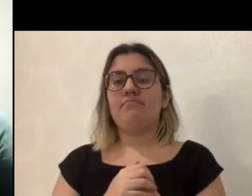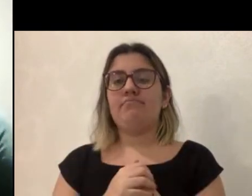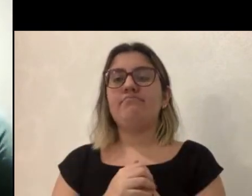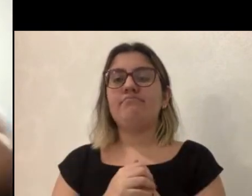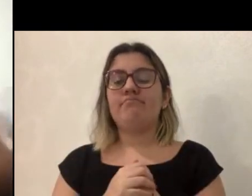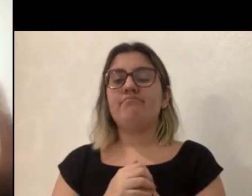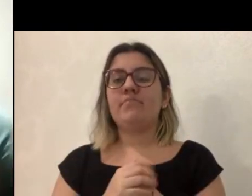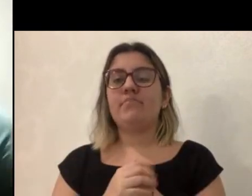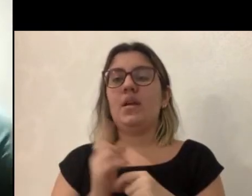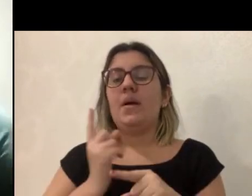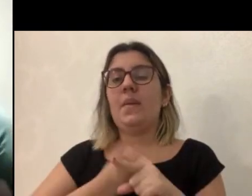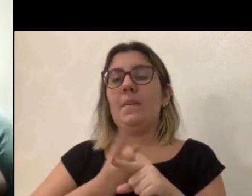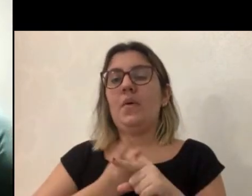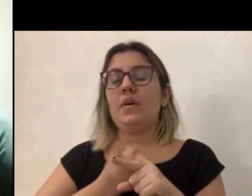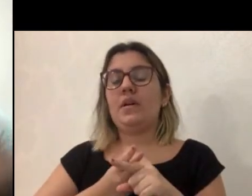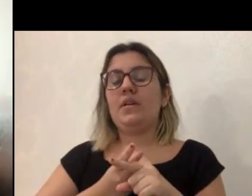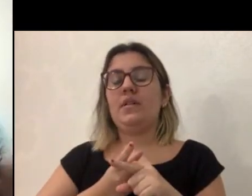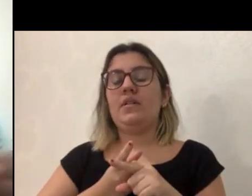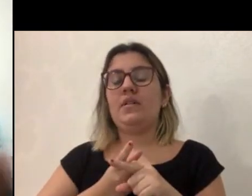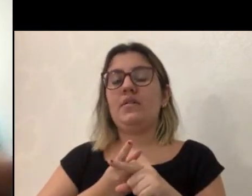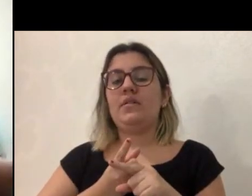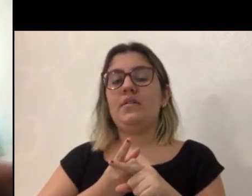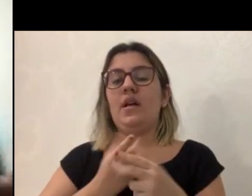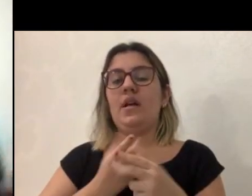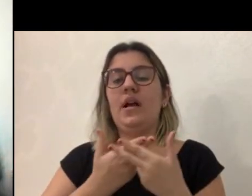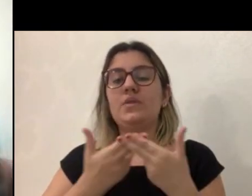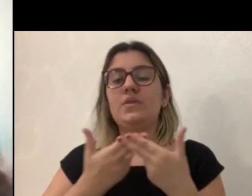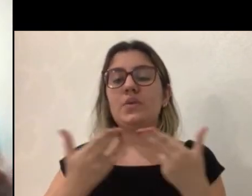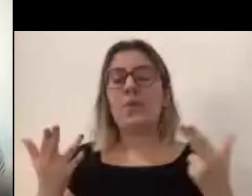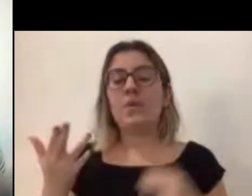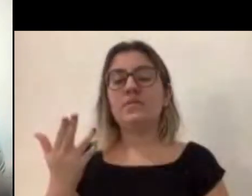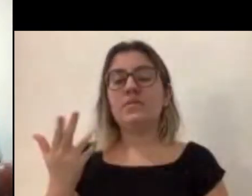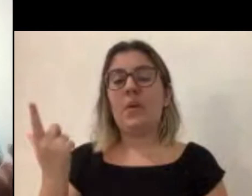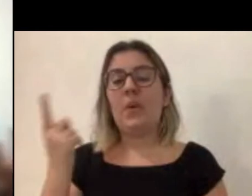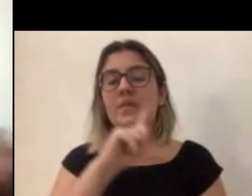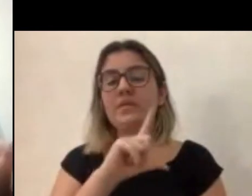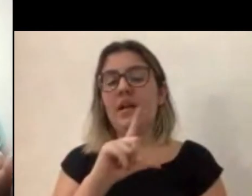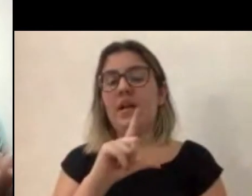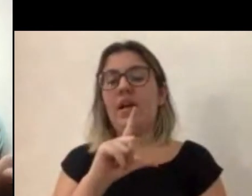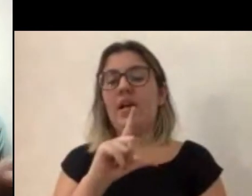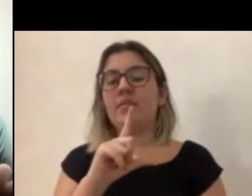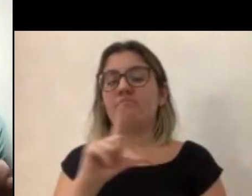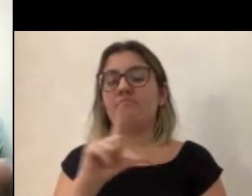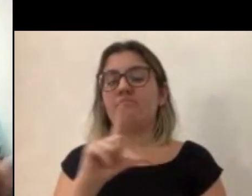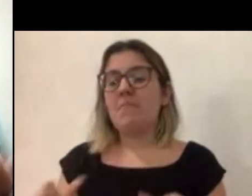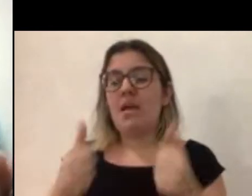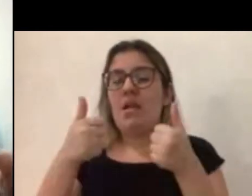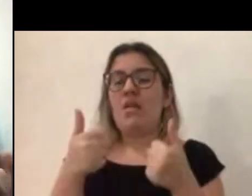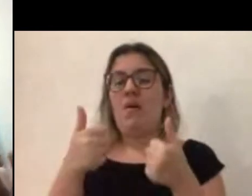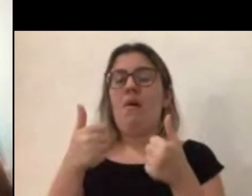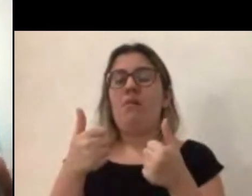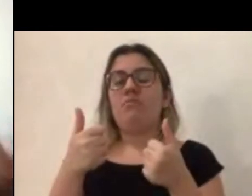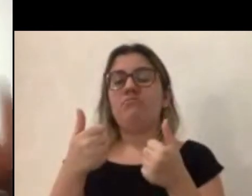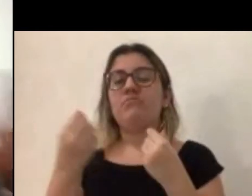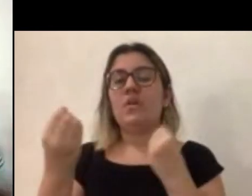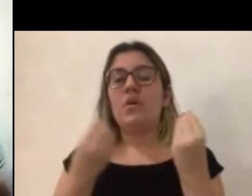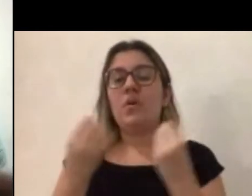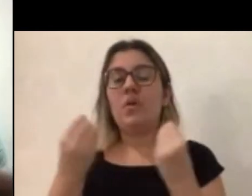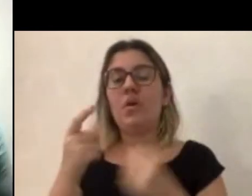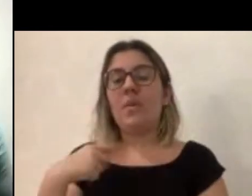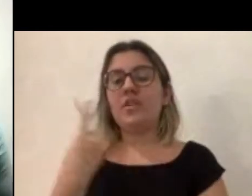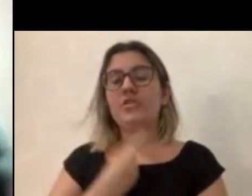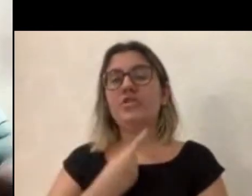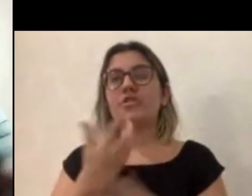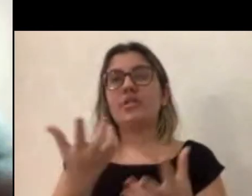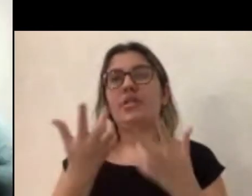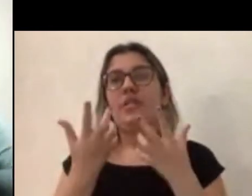trabalhar humanamente possível, né? Assim, porque eu acho que aí as coisas chegam da melhor maneira ou de uma